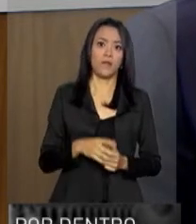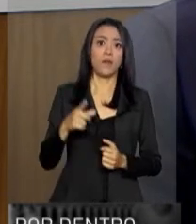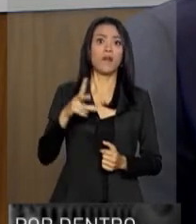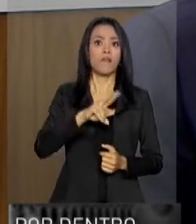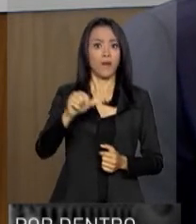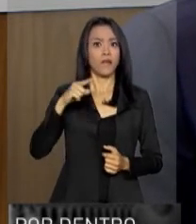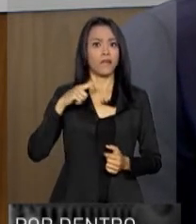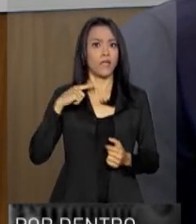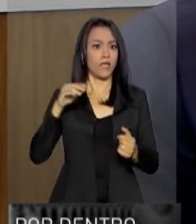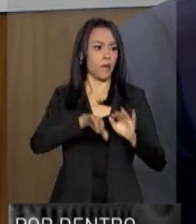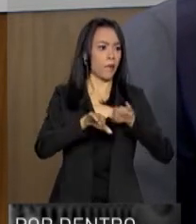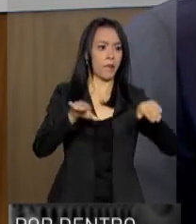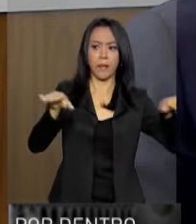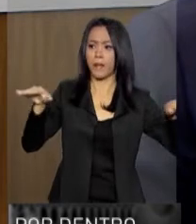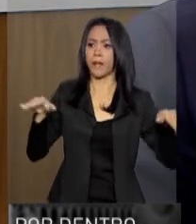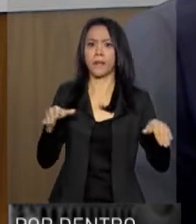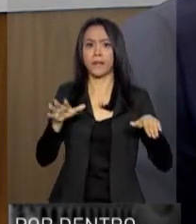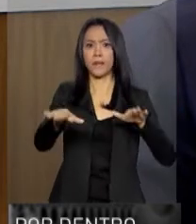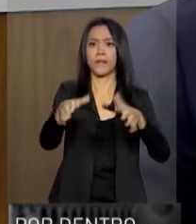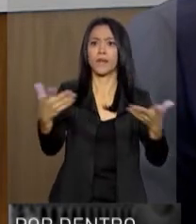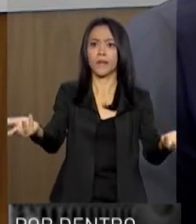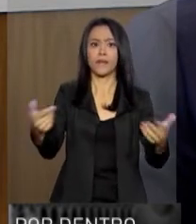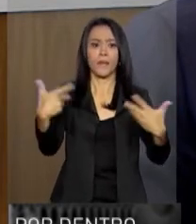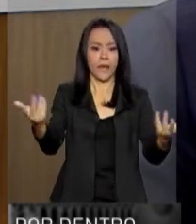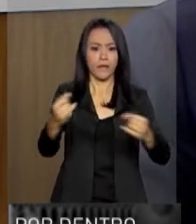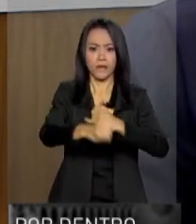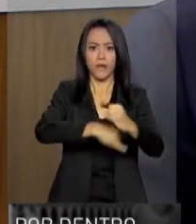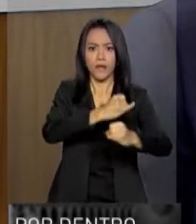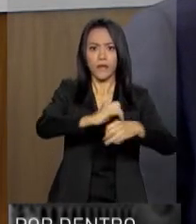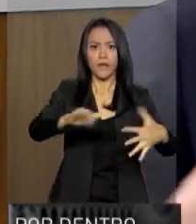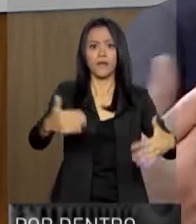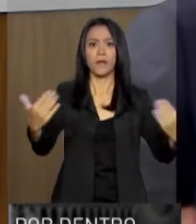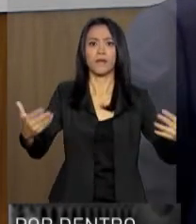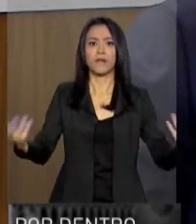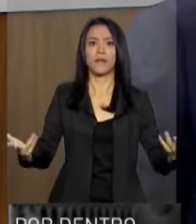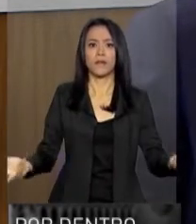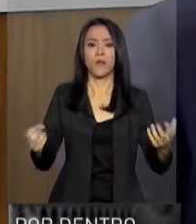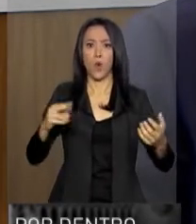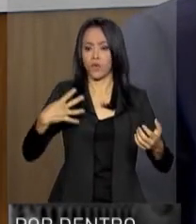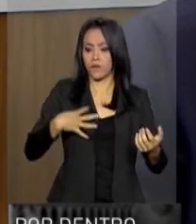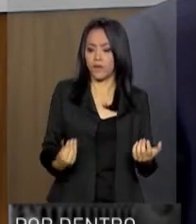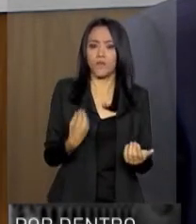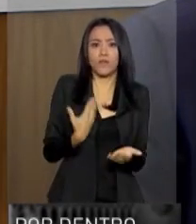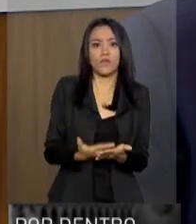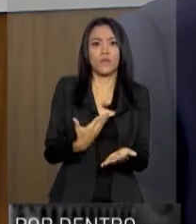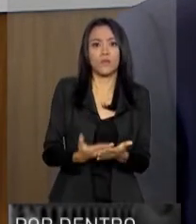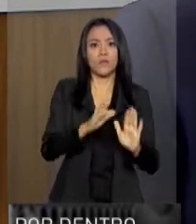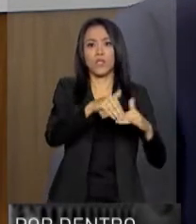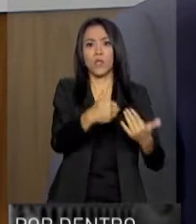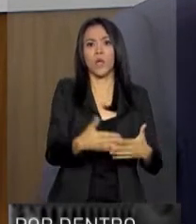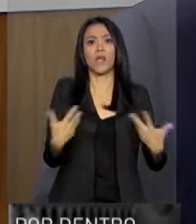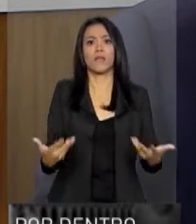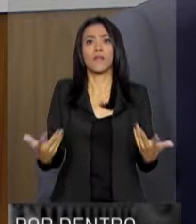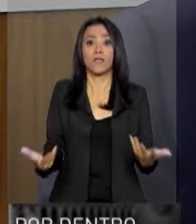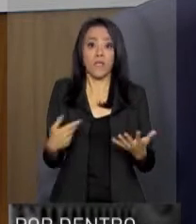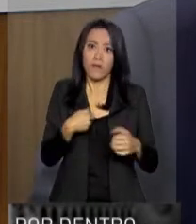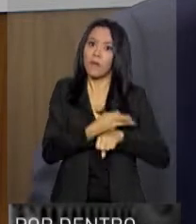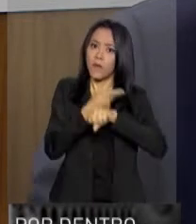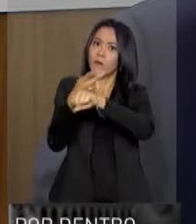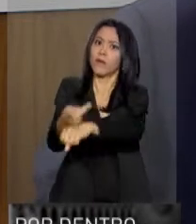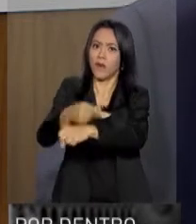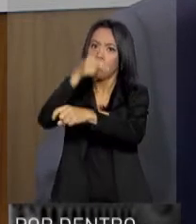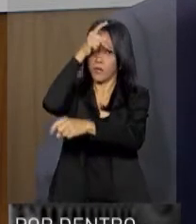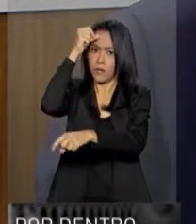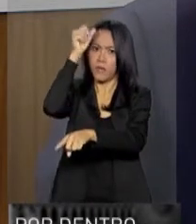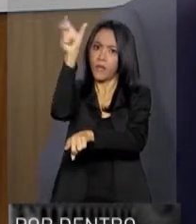populares de comunidades que não têm internet não tem conectividade o que os filhos estudem em escolas que não têm banda larga e vão procurar pelo prefeito